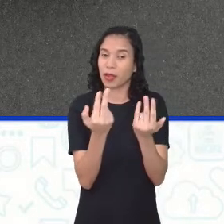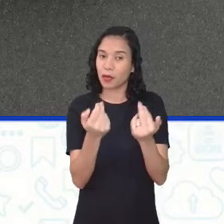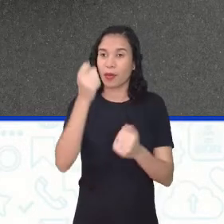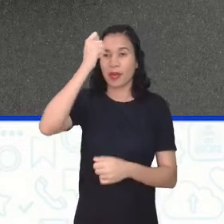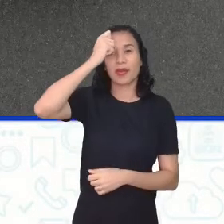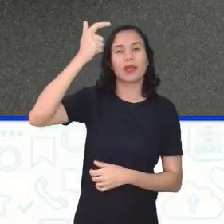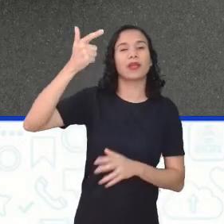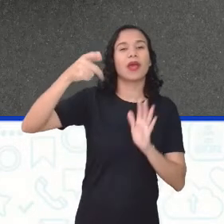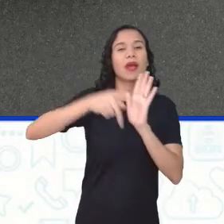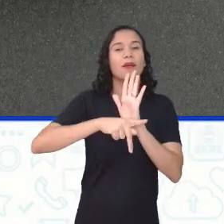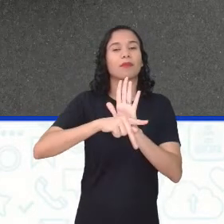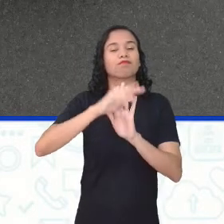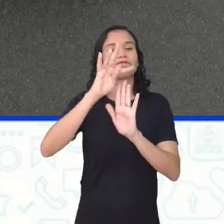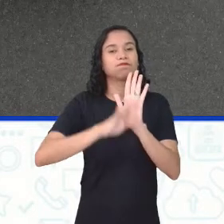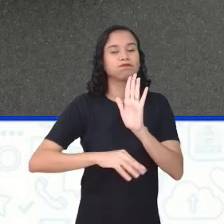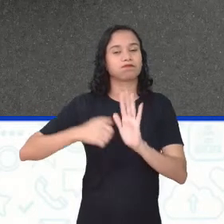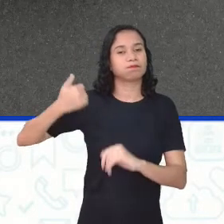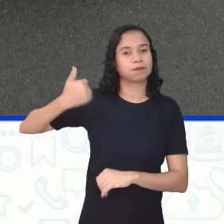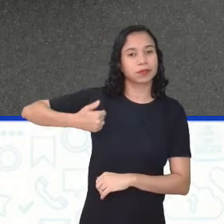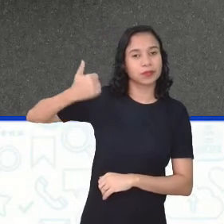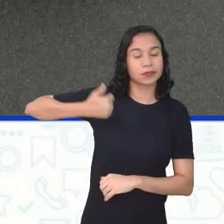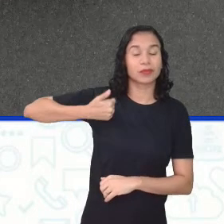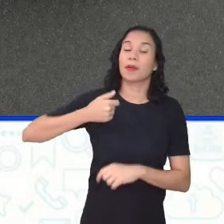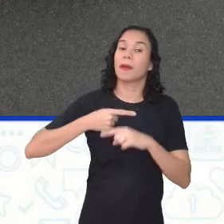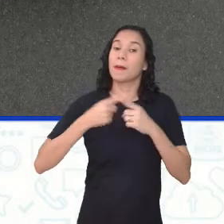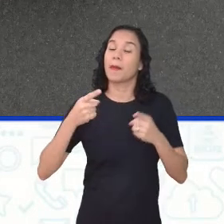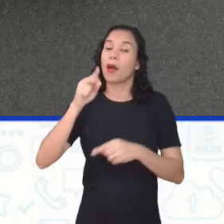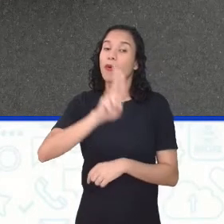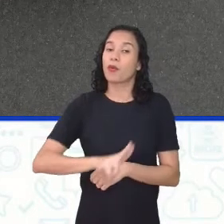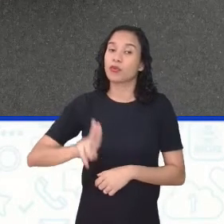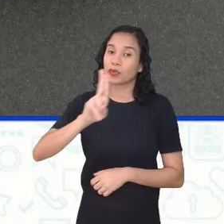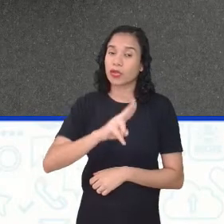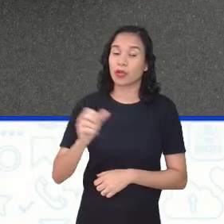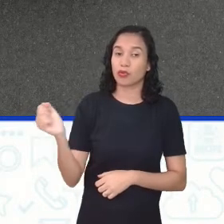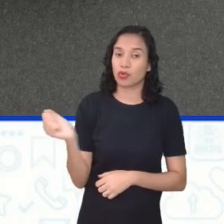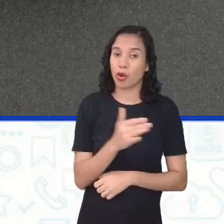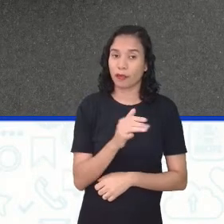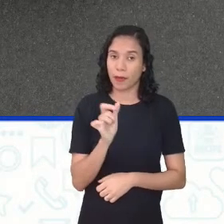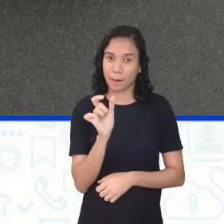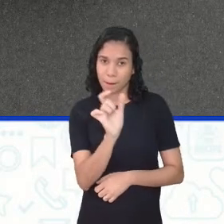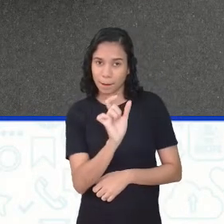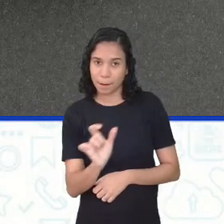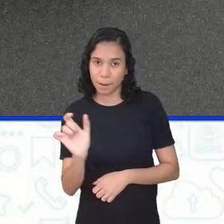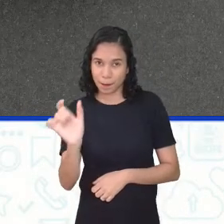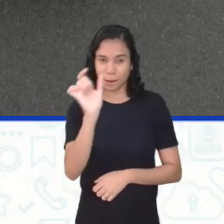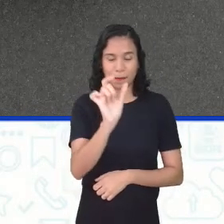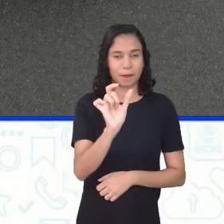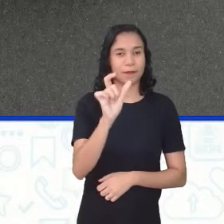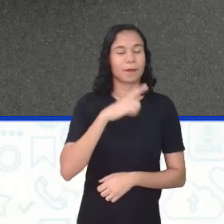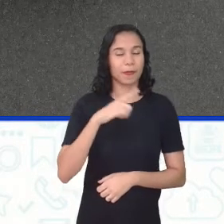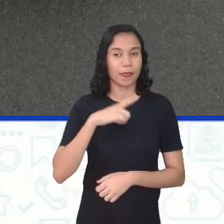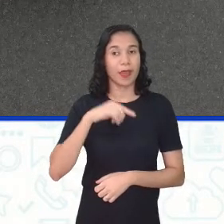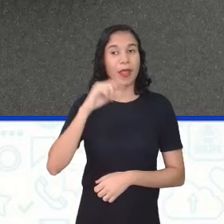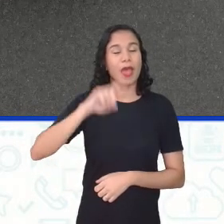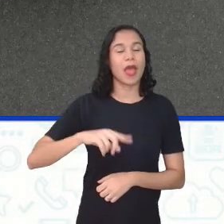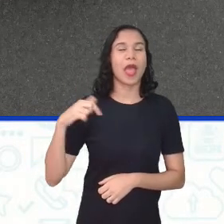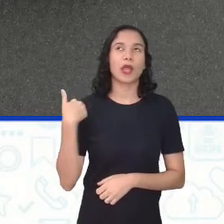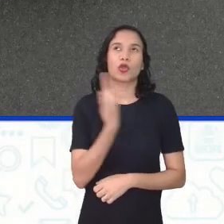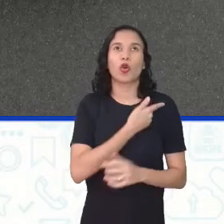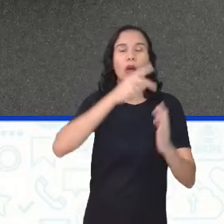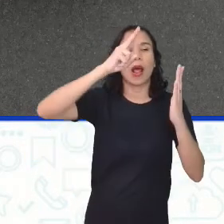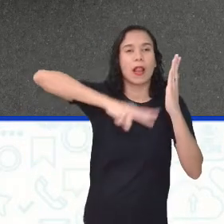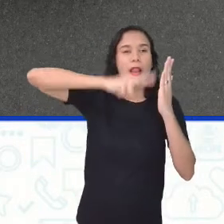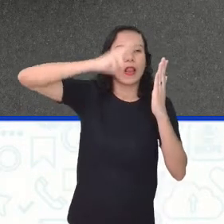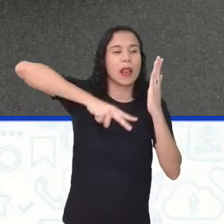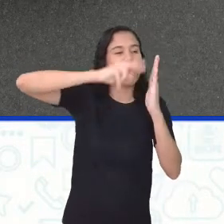ideia contida no texto original, entretanto com a utilização de outras palavras. A paráfrase é quando a gente leu